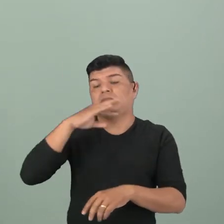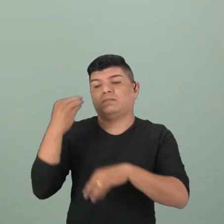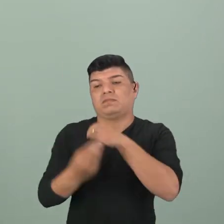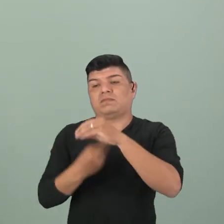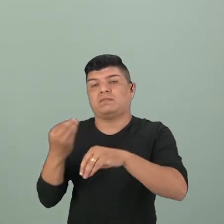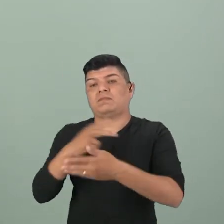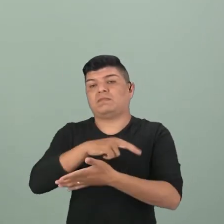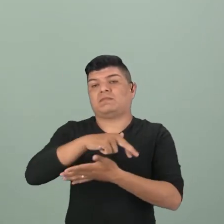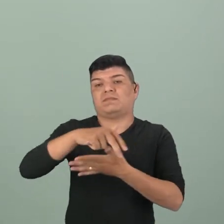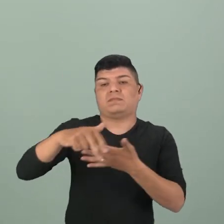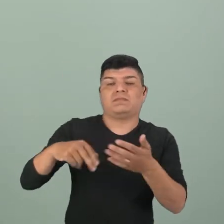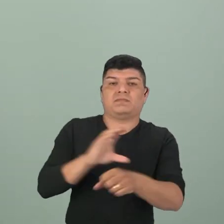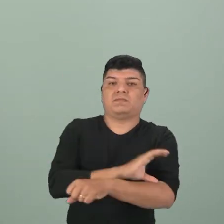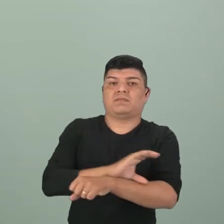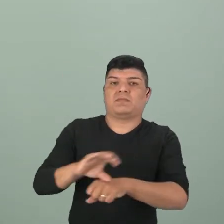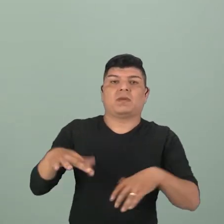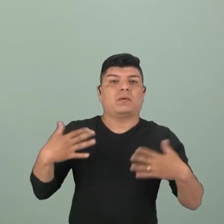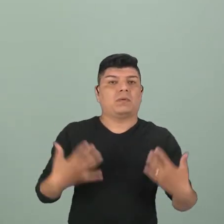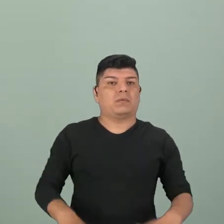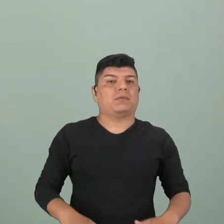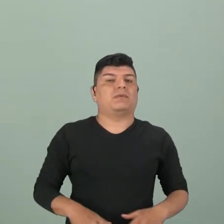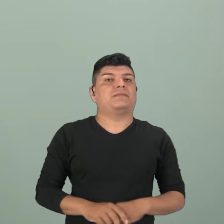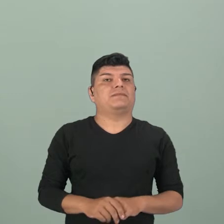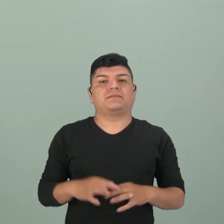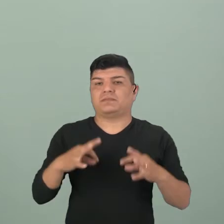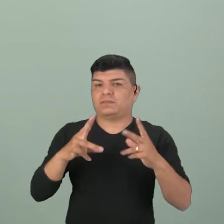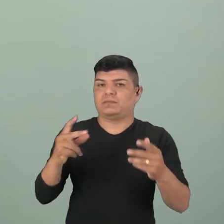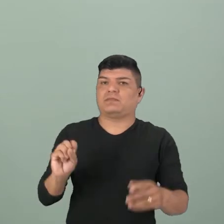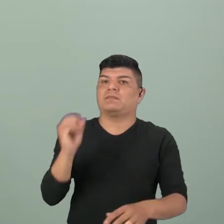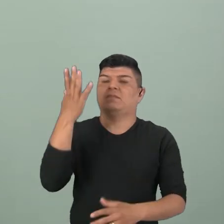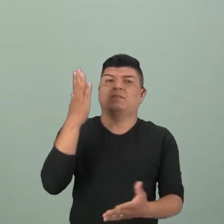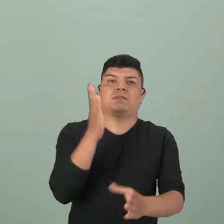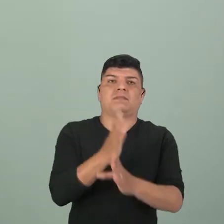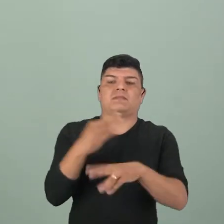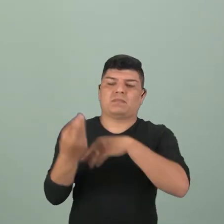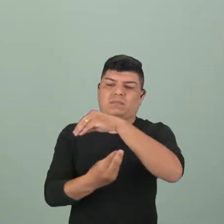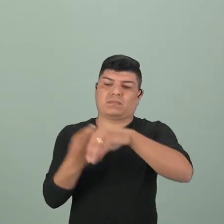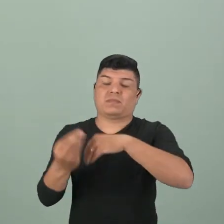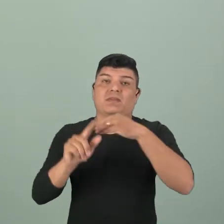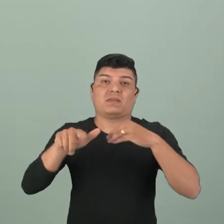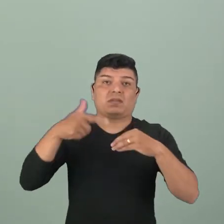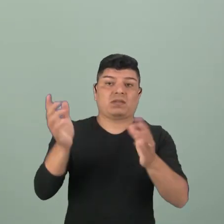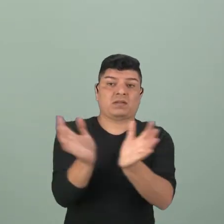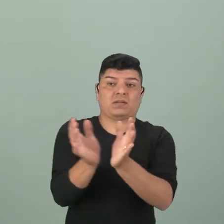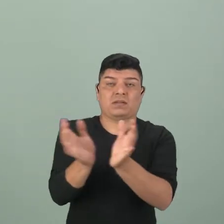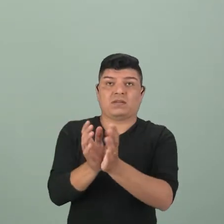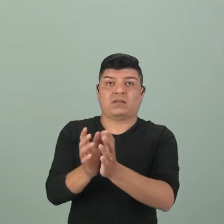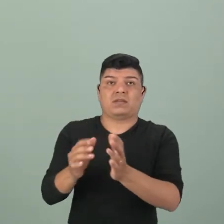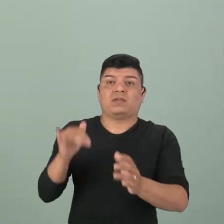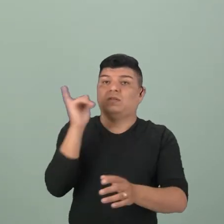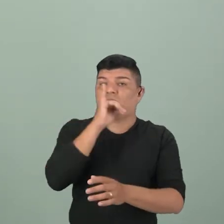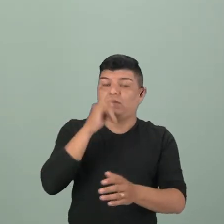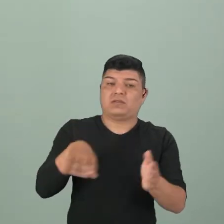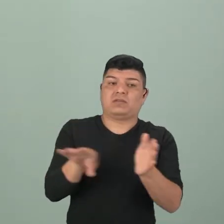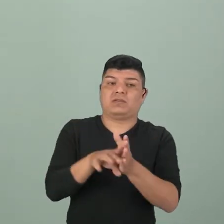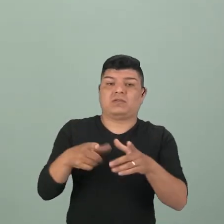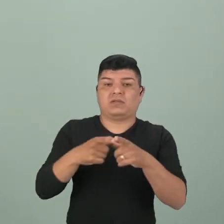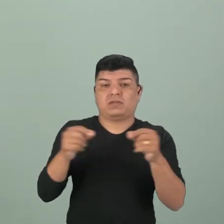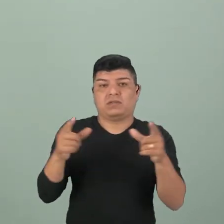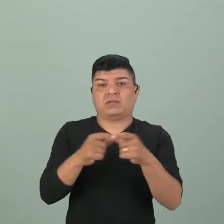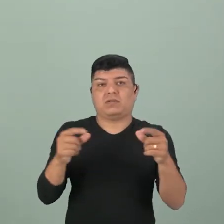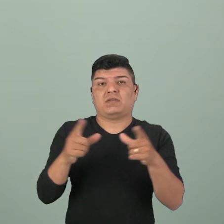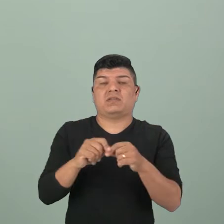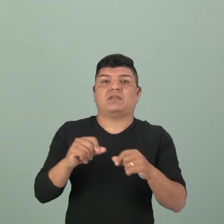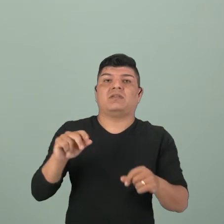diversificada, uma diversidade cultural muito grande. Tudo aconteceu por causa dessa mistura, porque depois desse grupo aí chegaram italianos,